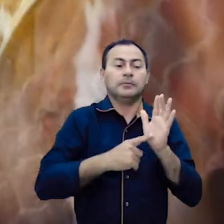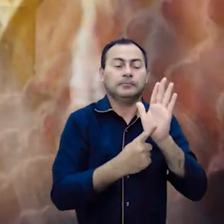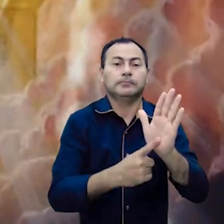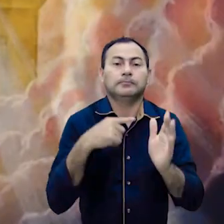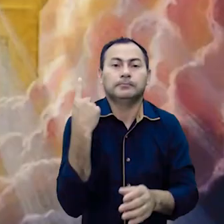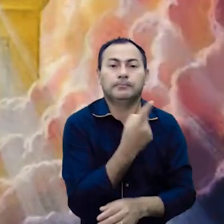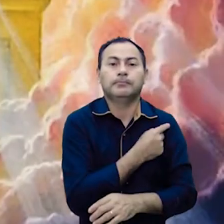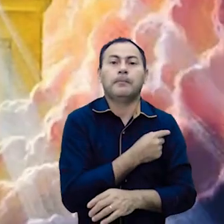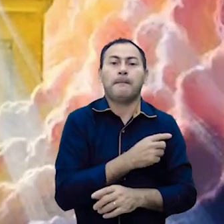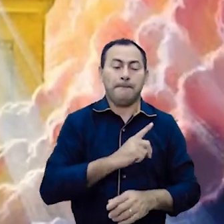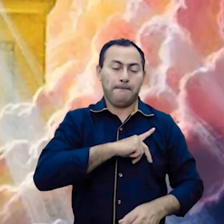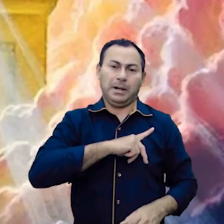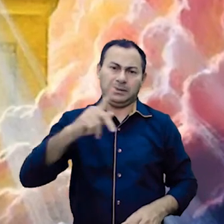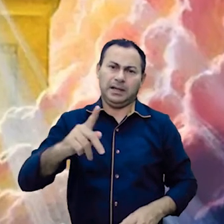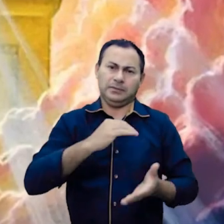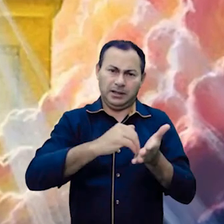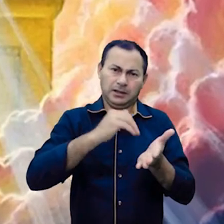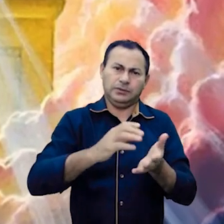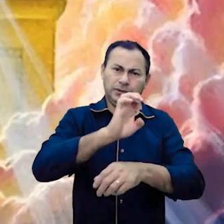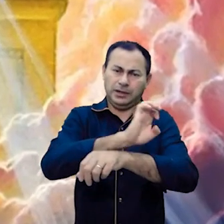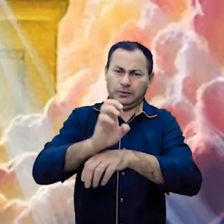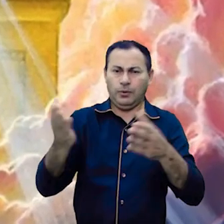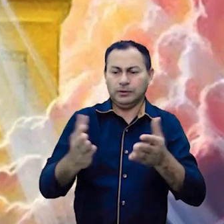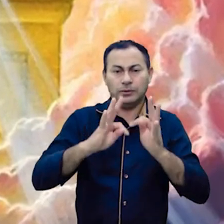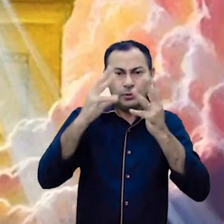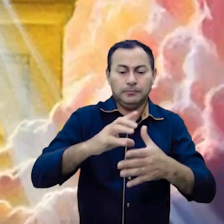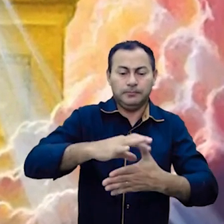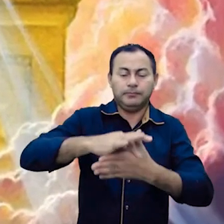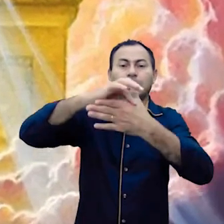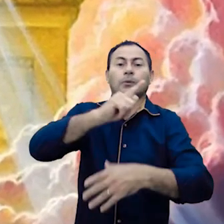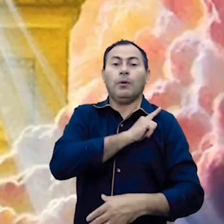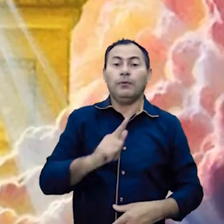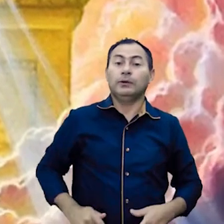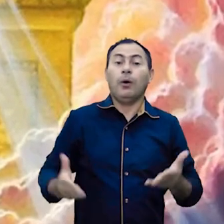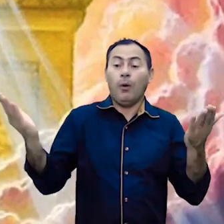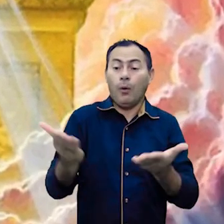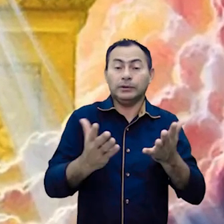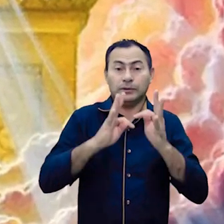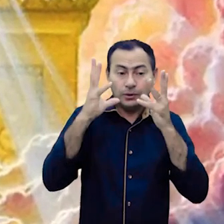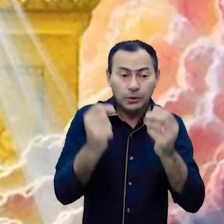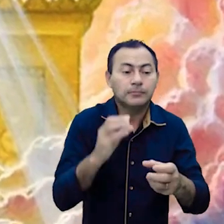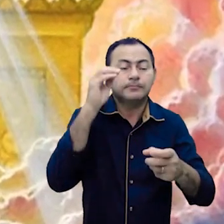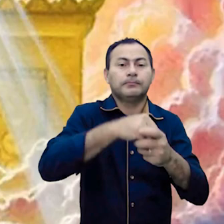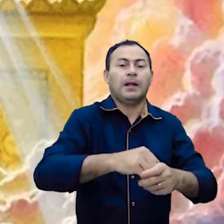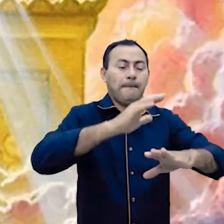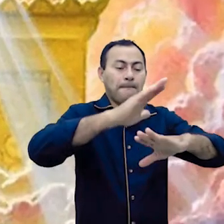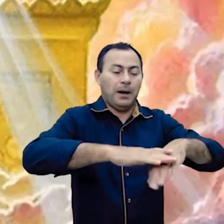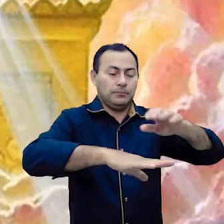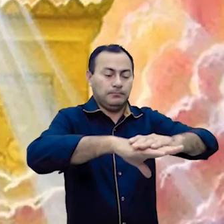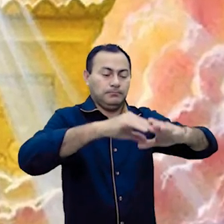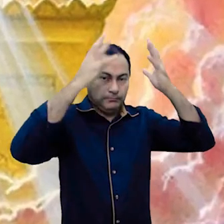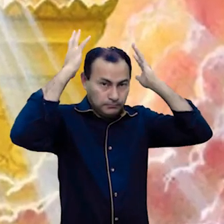porque retrata para nós como o presidente o secretário de estado e todos os líderes do governo de hoje todos eles